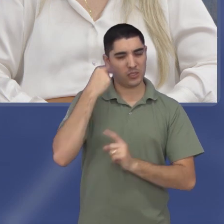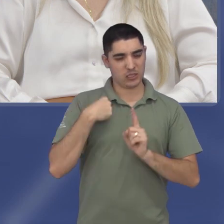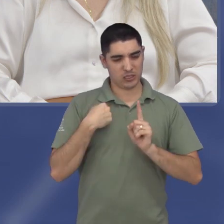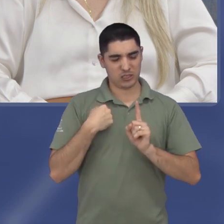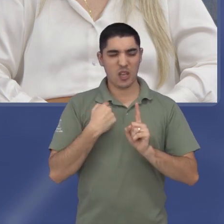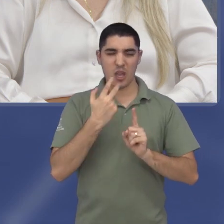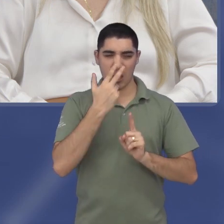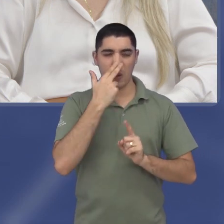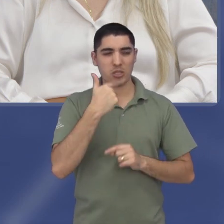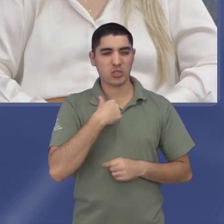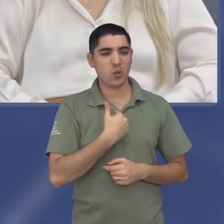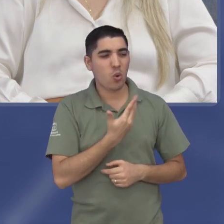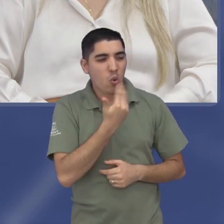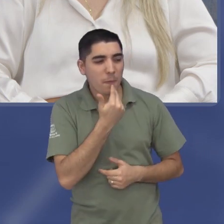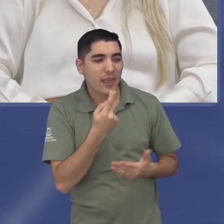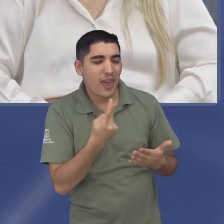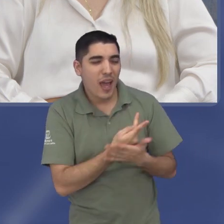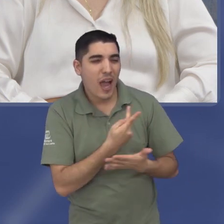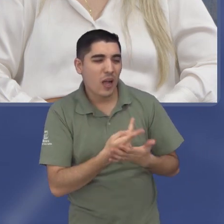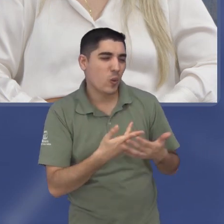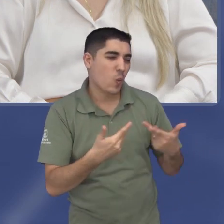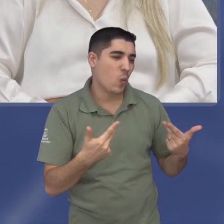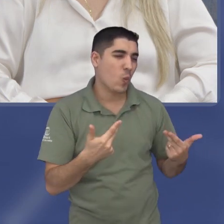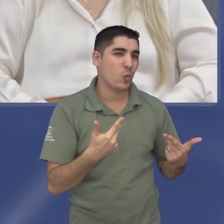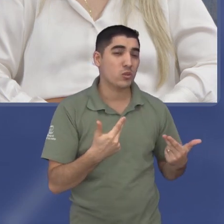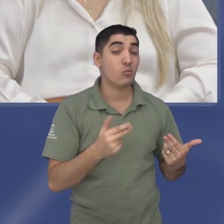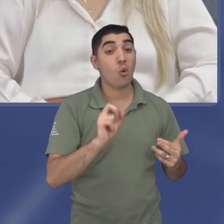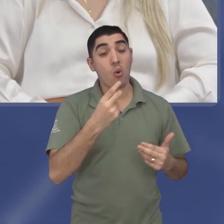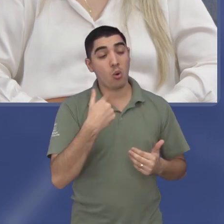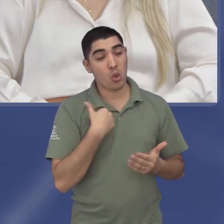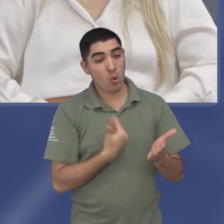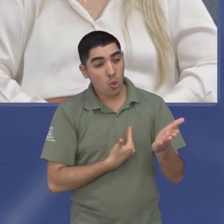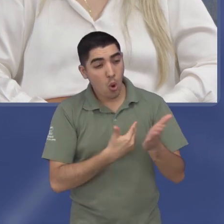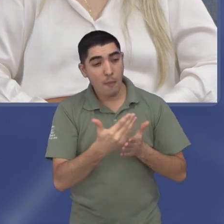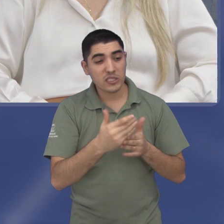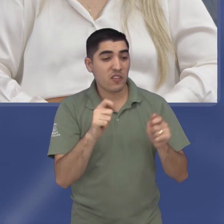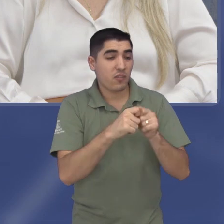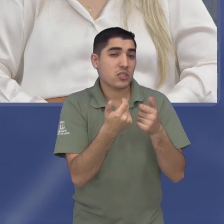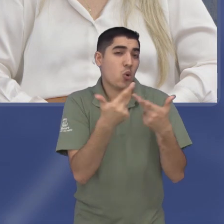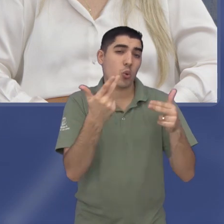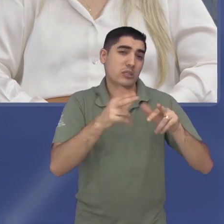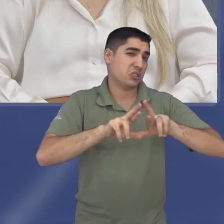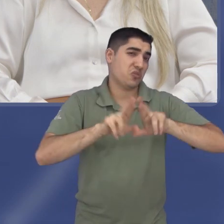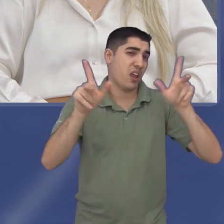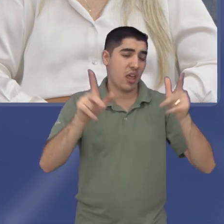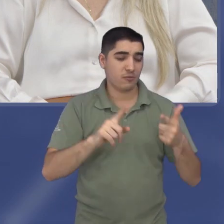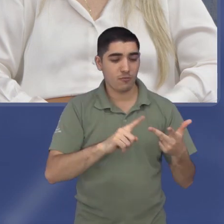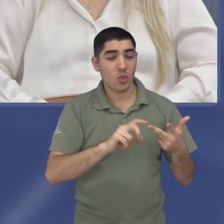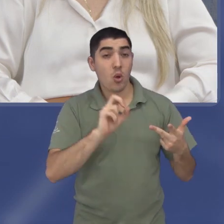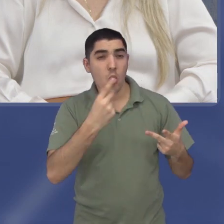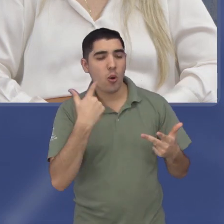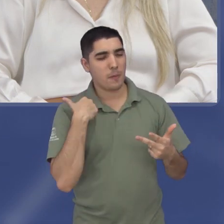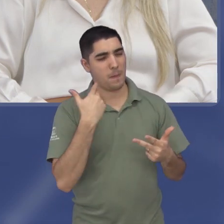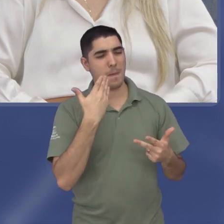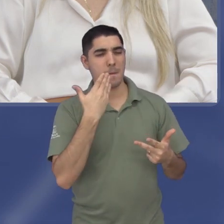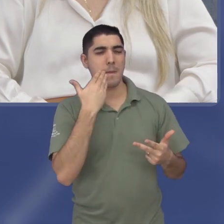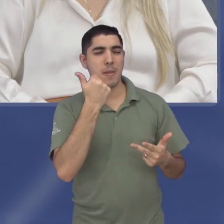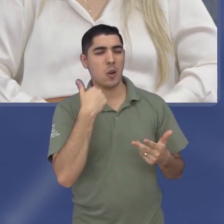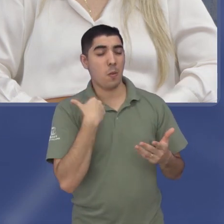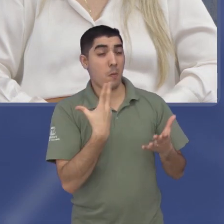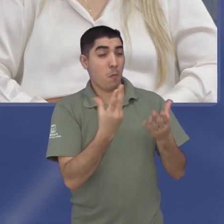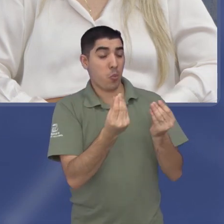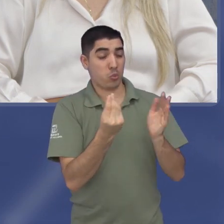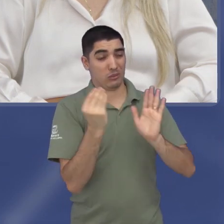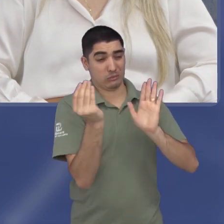alimentação que eu mudei essa semana, ou talvez seja que eu comecei uma atividade nova, ou diminuí a minha agenda, ou aumentei minha agenda